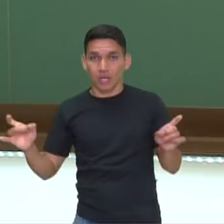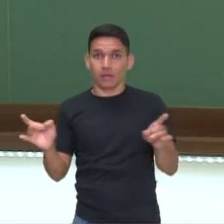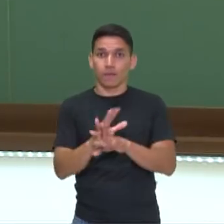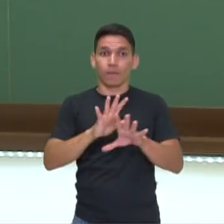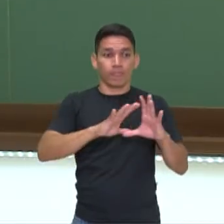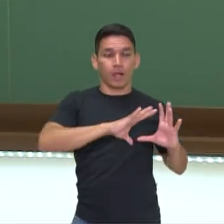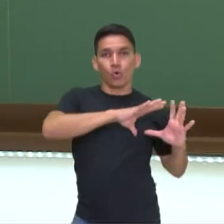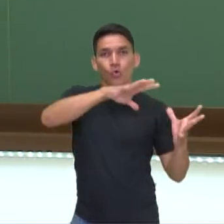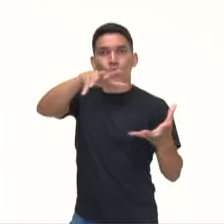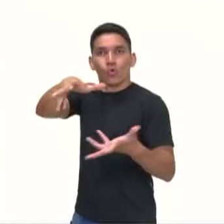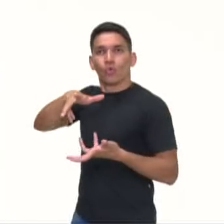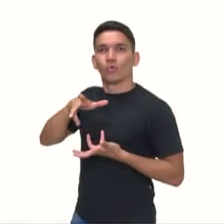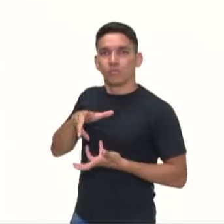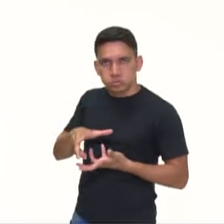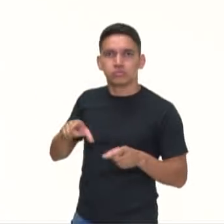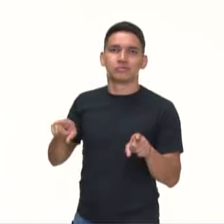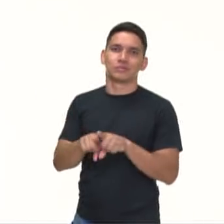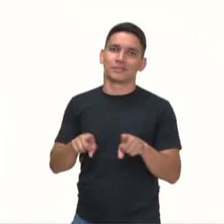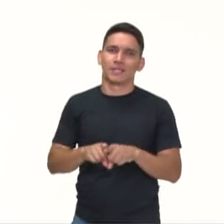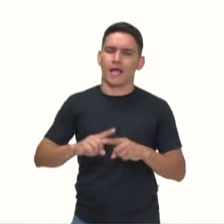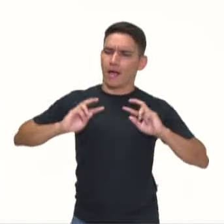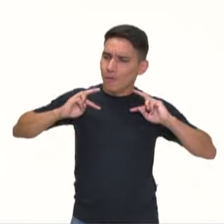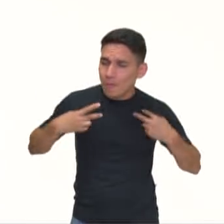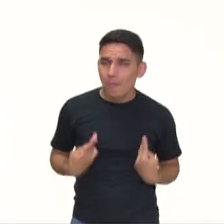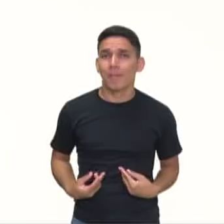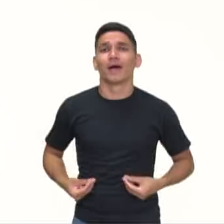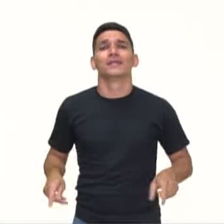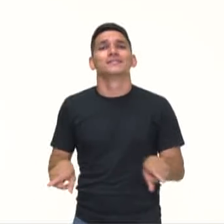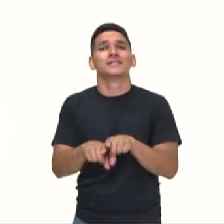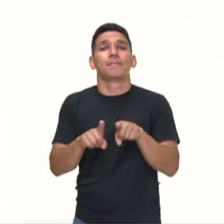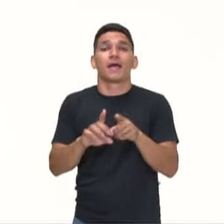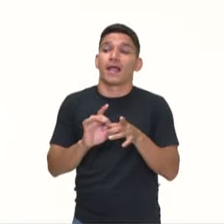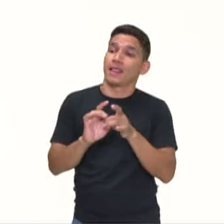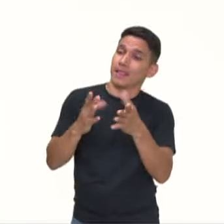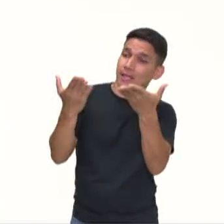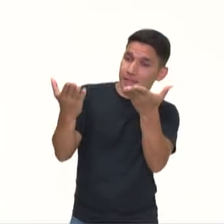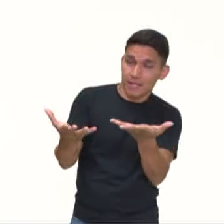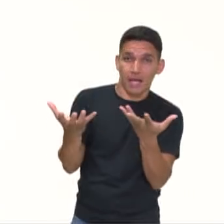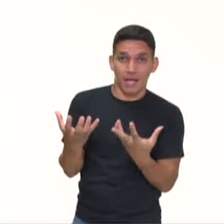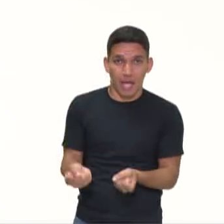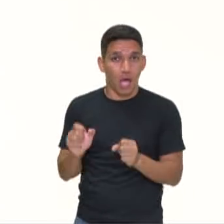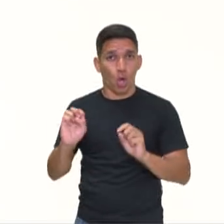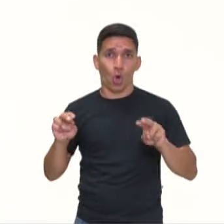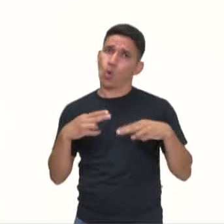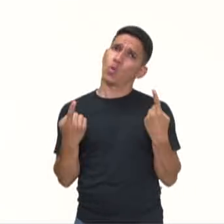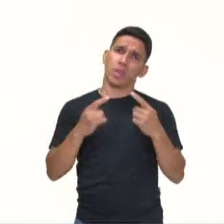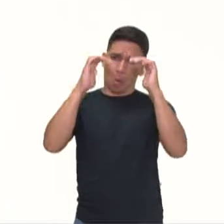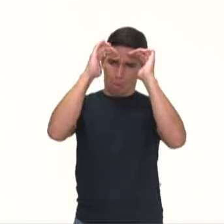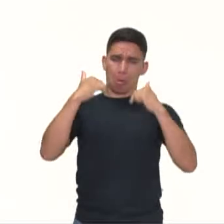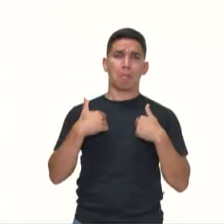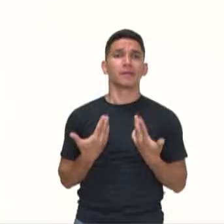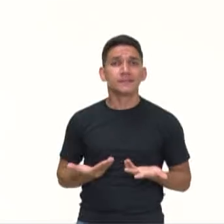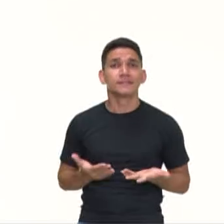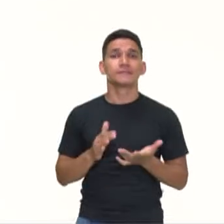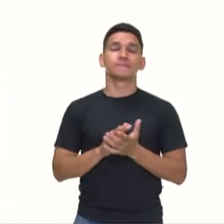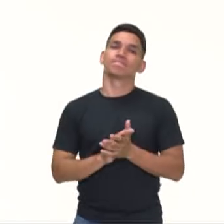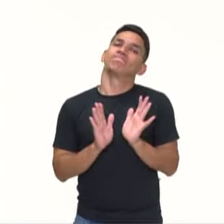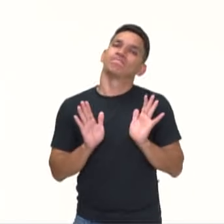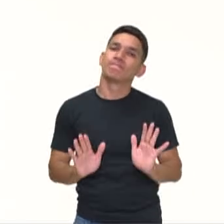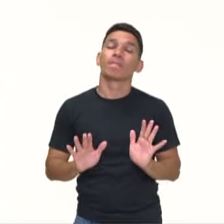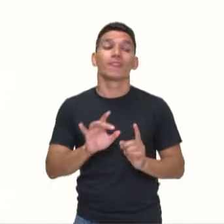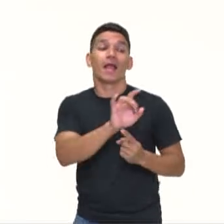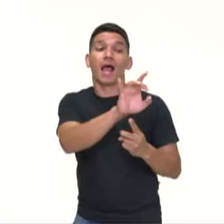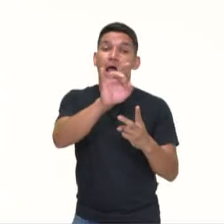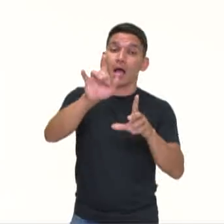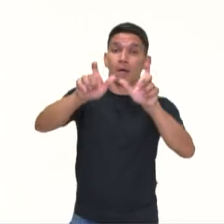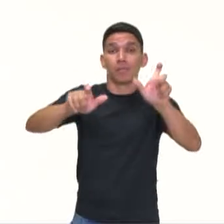e semelhança, e também deu um livre-arbítrio para obedecer ou não à lei divina. Claro que aí ele é responsável